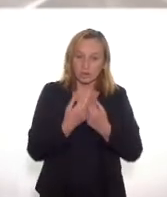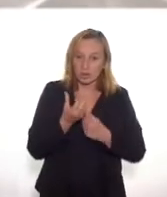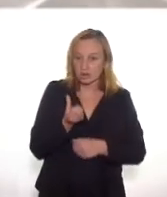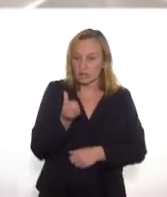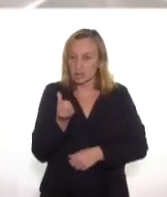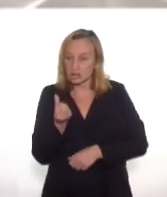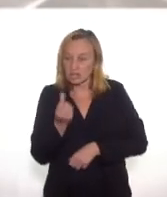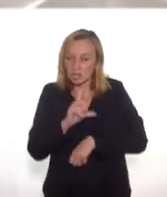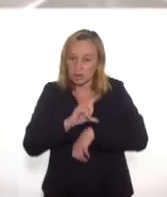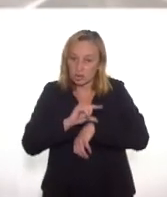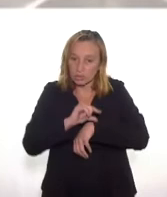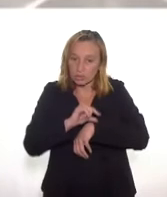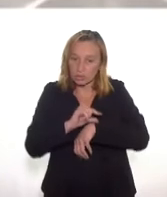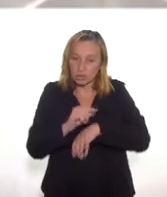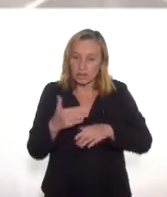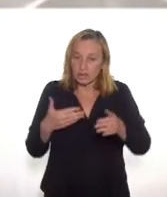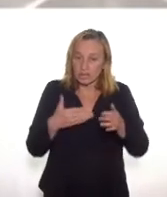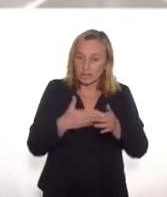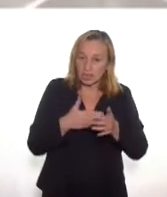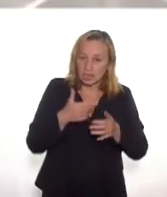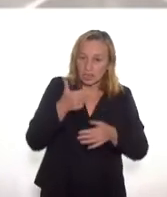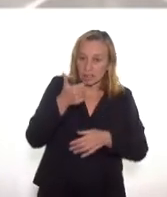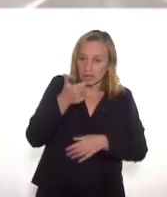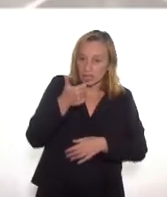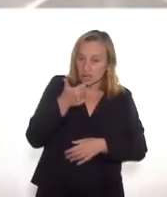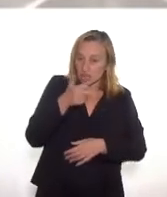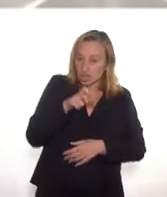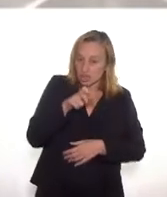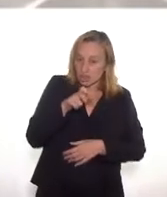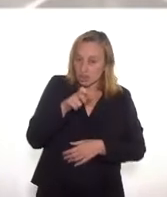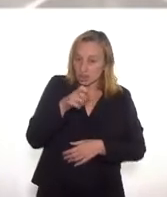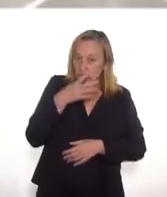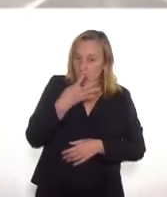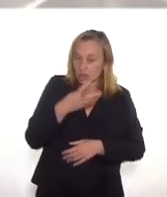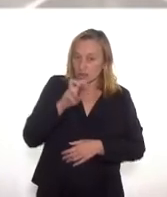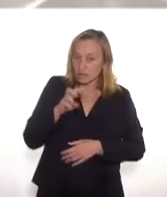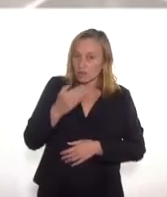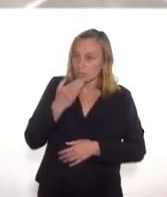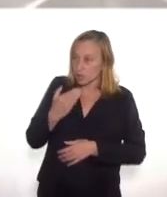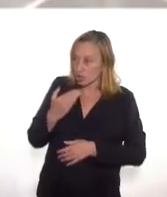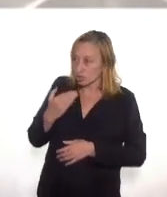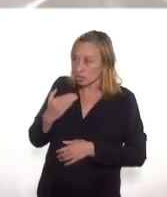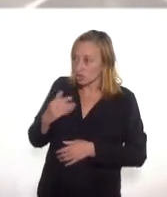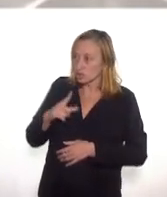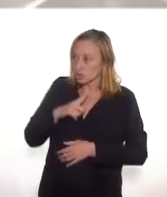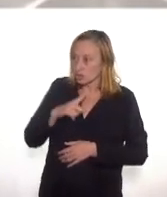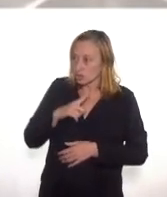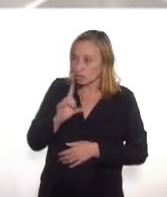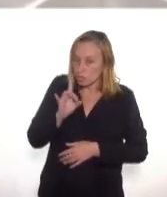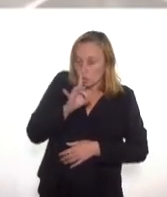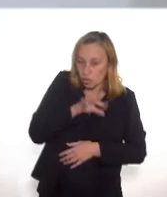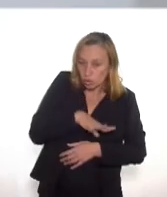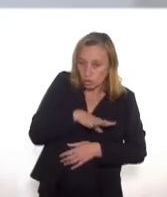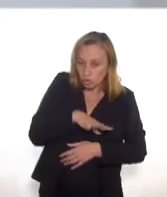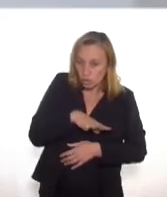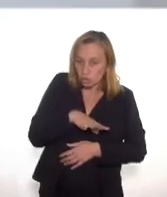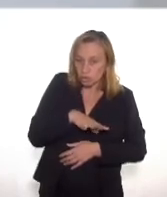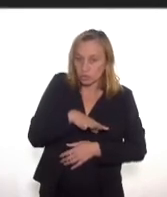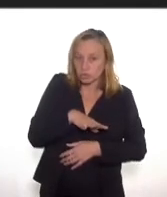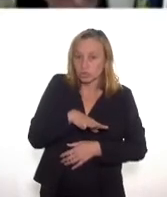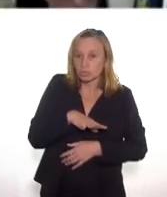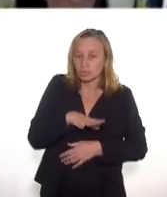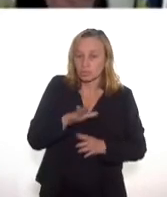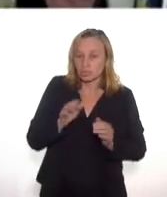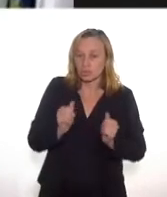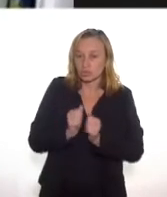16 horas, então vou ficar até às 15h45. Eu vou, então, pedir aos que estiverem por último na inscrição para o presidente ao